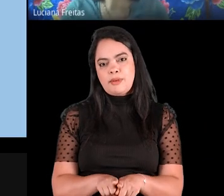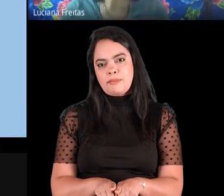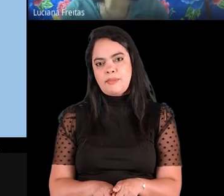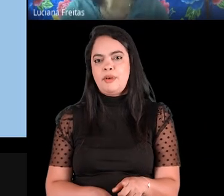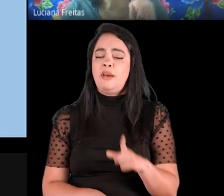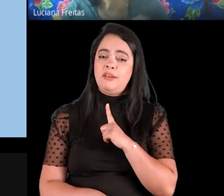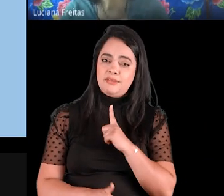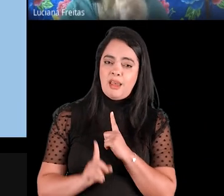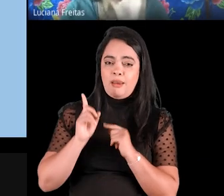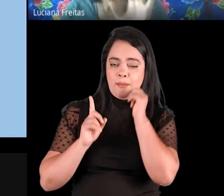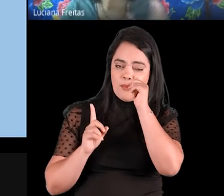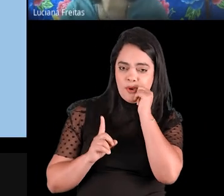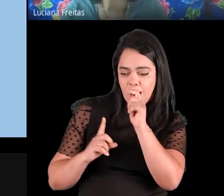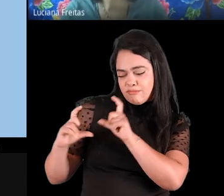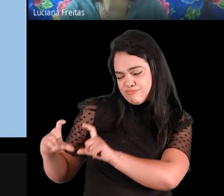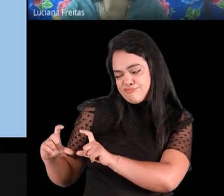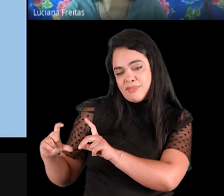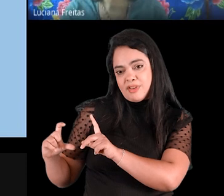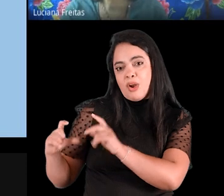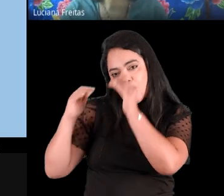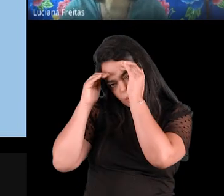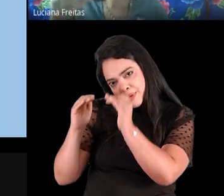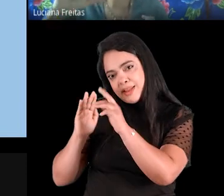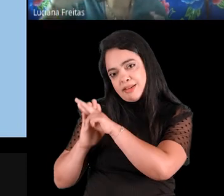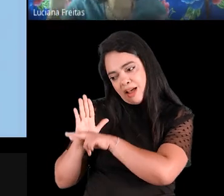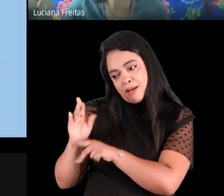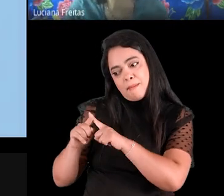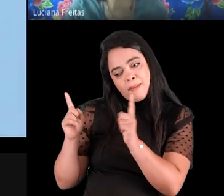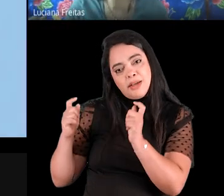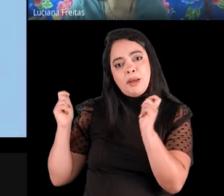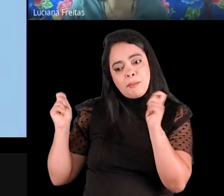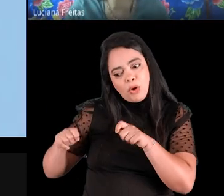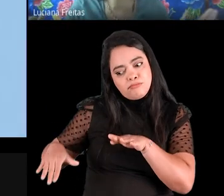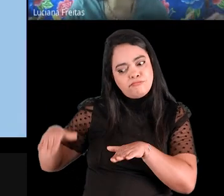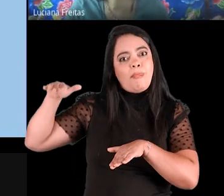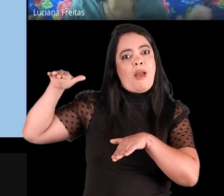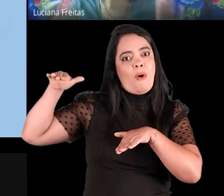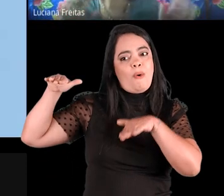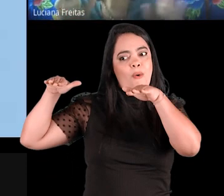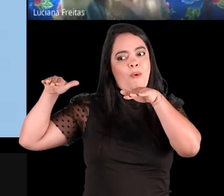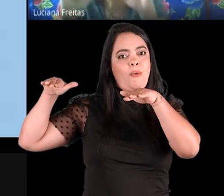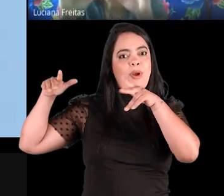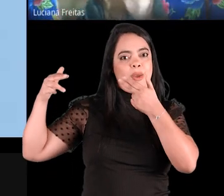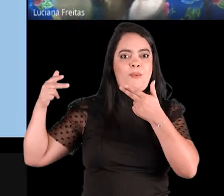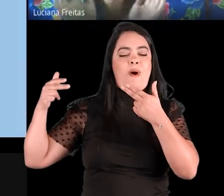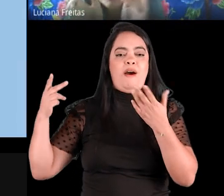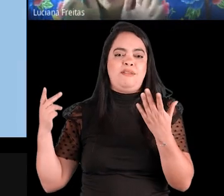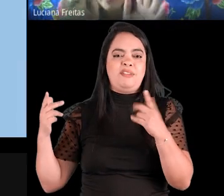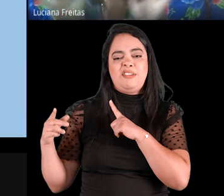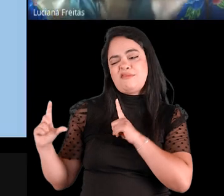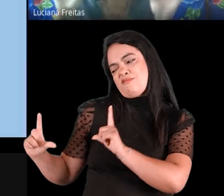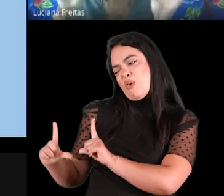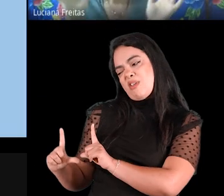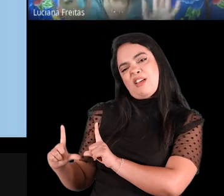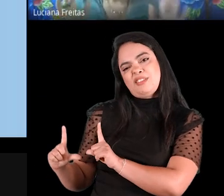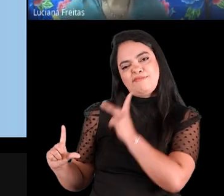dentro da norma, mas ele podia estar um pouco maior, né? Ele podia estar do mesmo tamanho da repórter, né? E aí ele está no quadradinho, parece